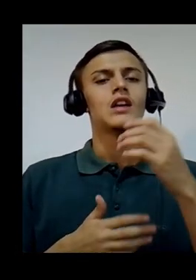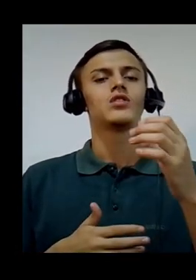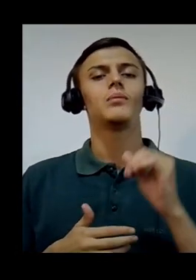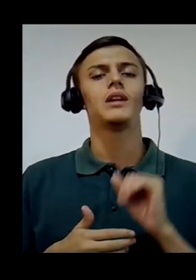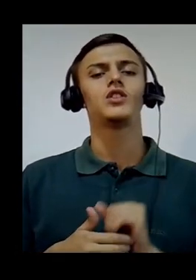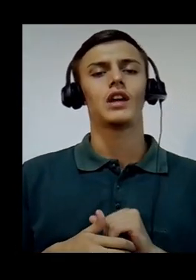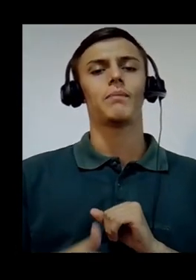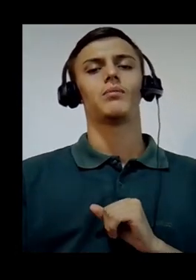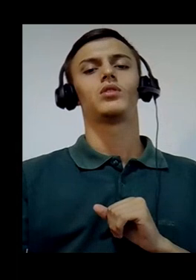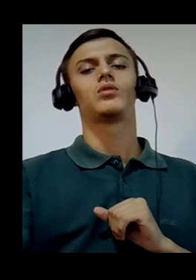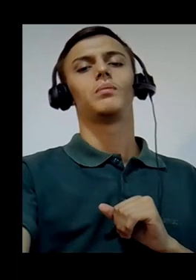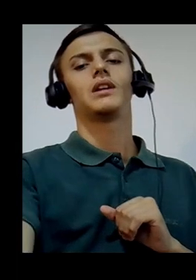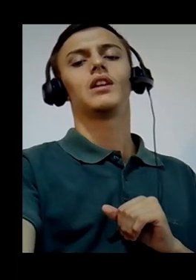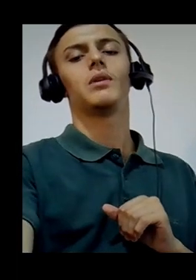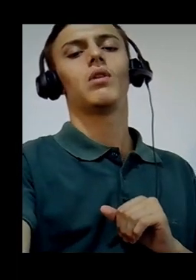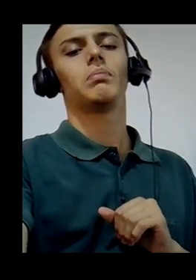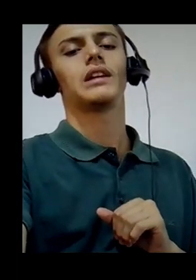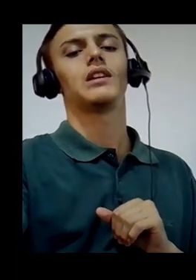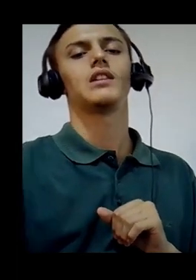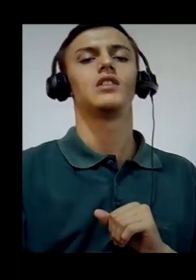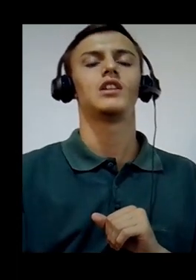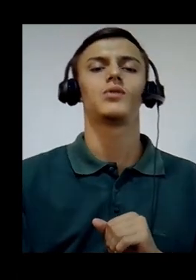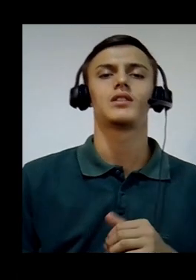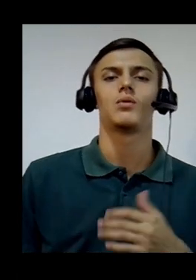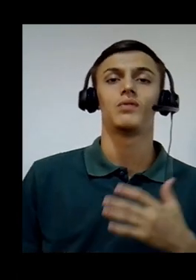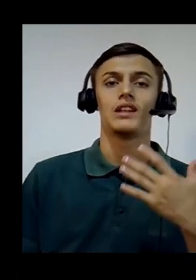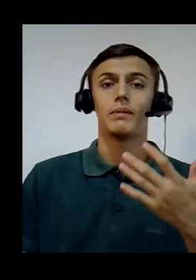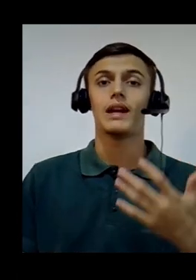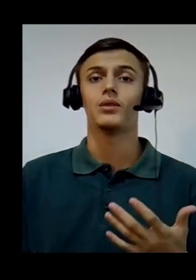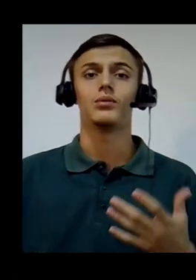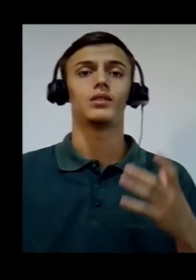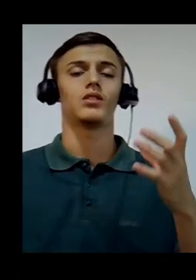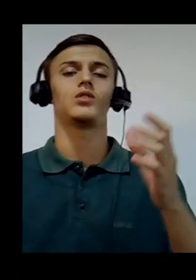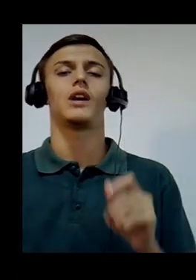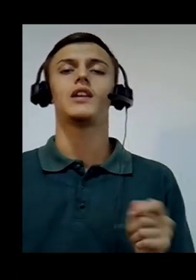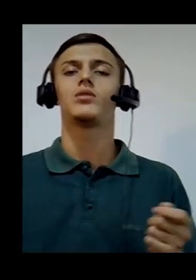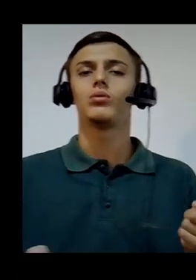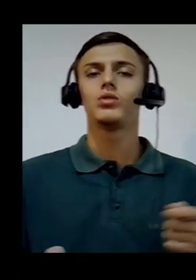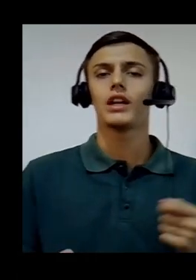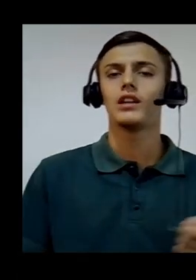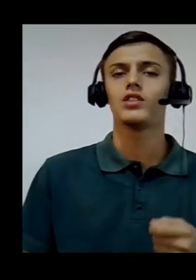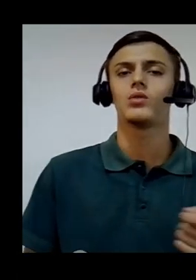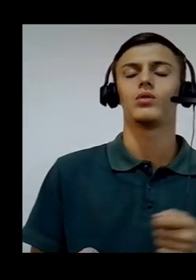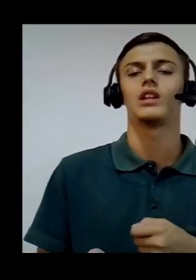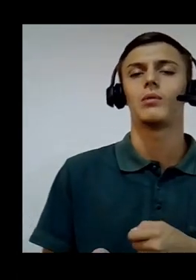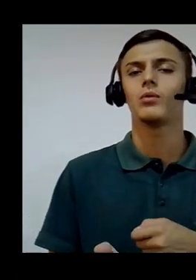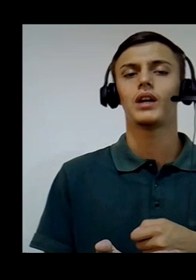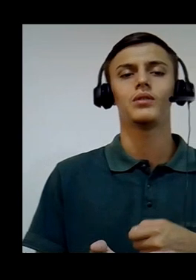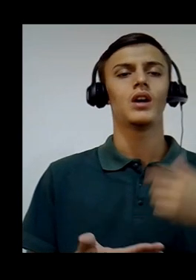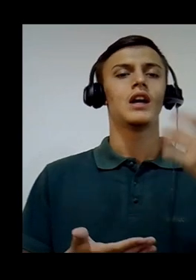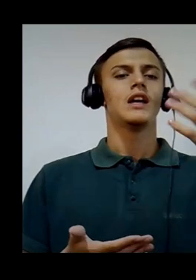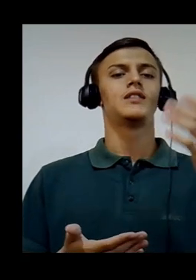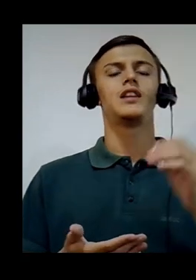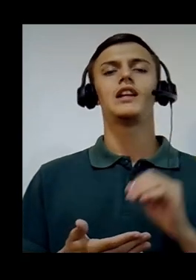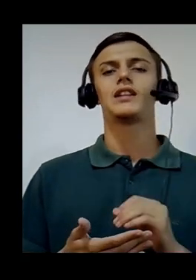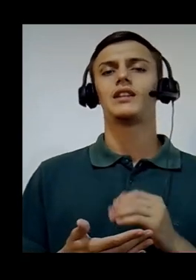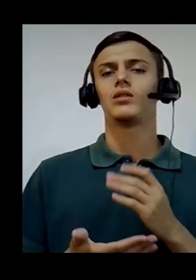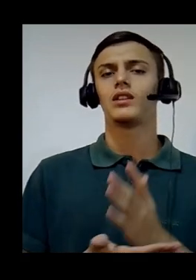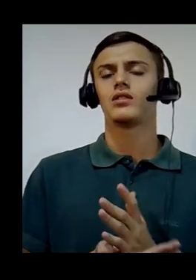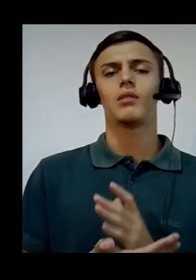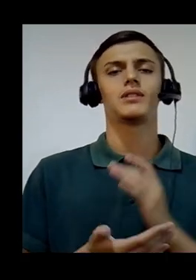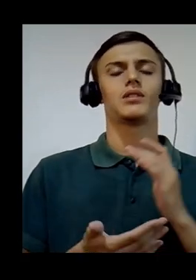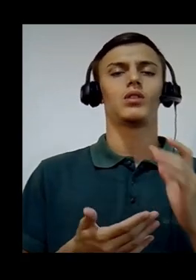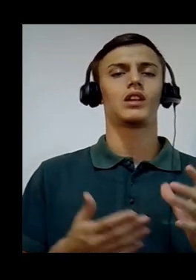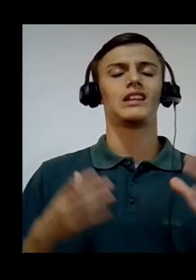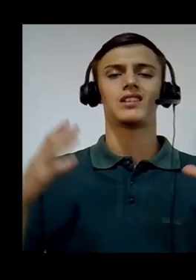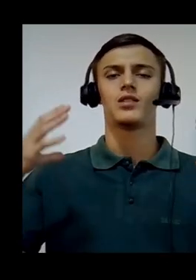elétrico. Somente é permitido subir em andaime com a plaquinha de identificação deliberado. Então a gente faz todo o checklist quando o andaime é montado. Se ele está